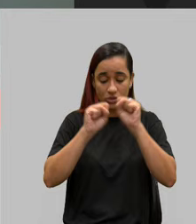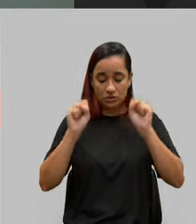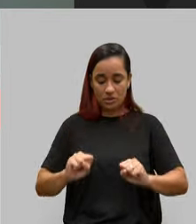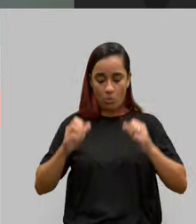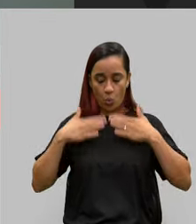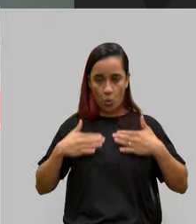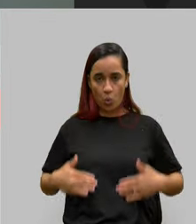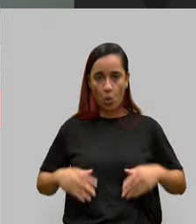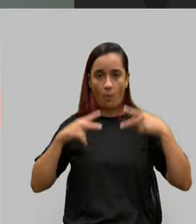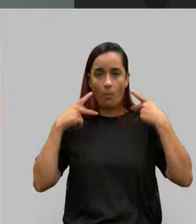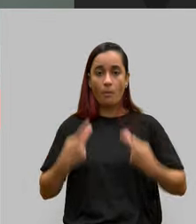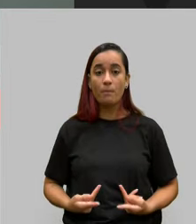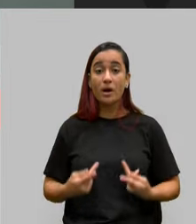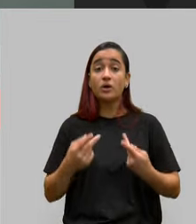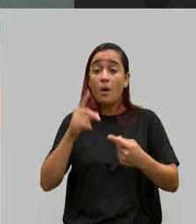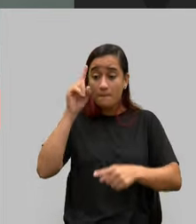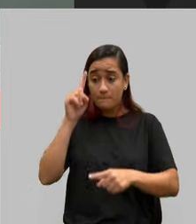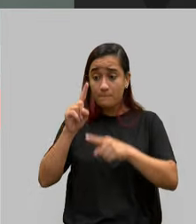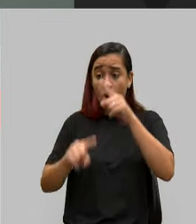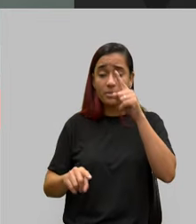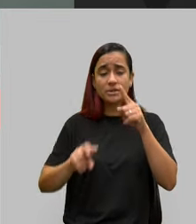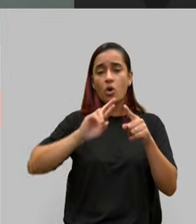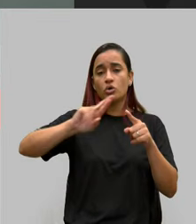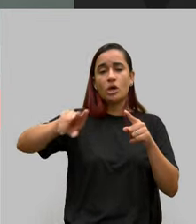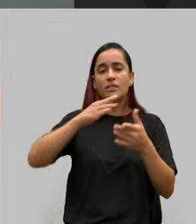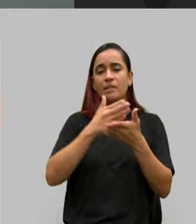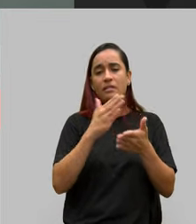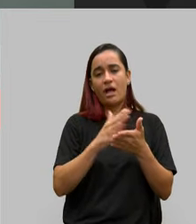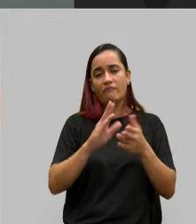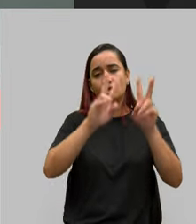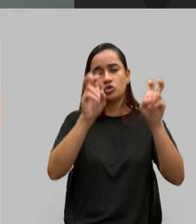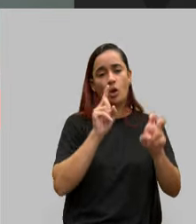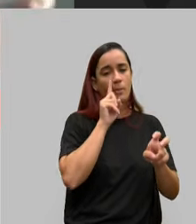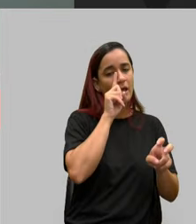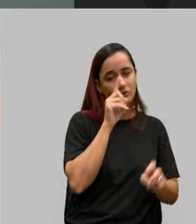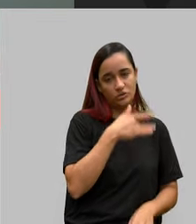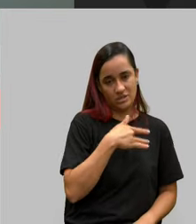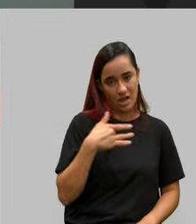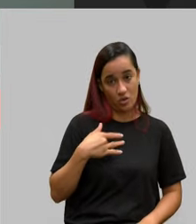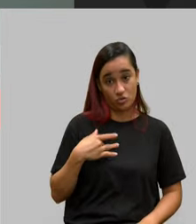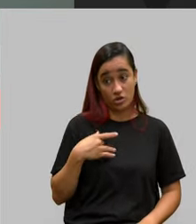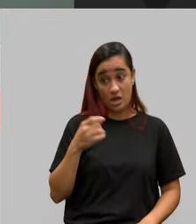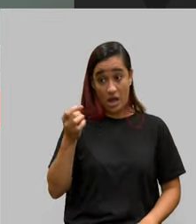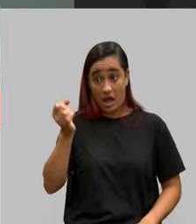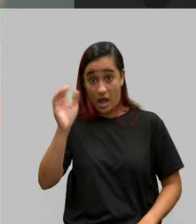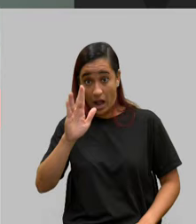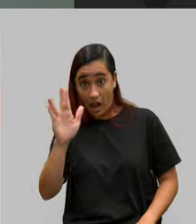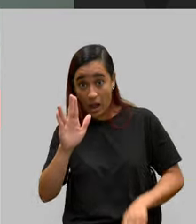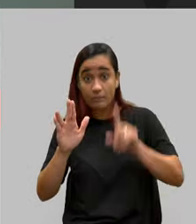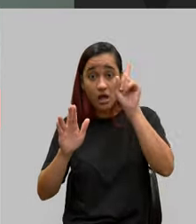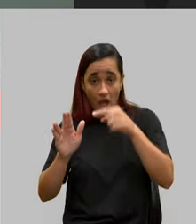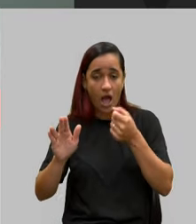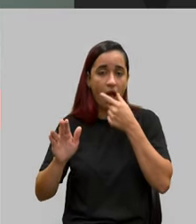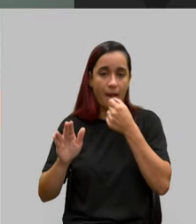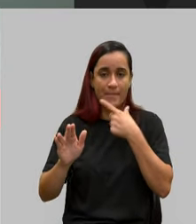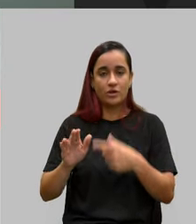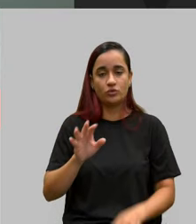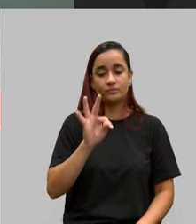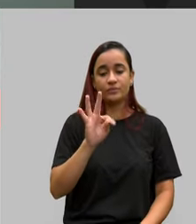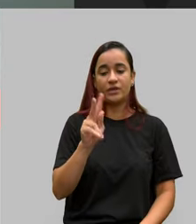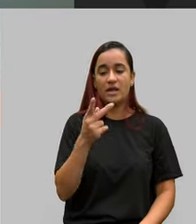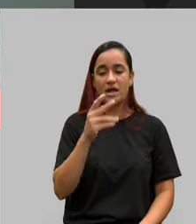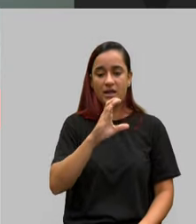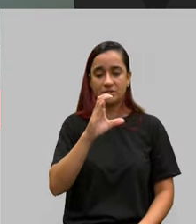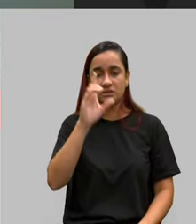proibição nunca teve a ver com riscos da Saúde cannabis é remédio o thc é muito bem investigado atuando